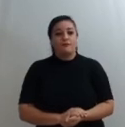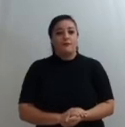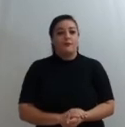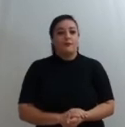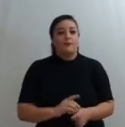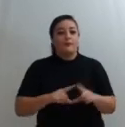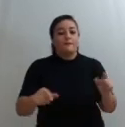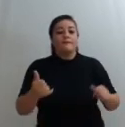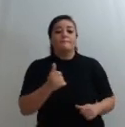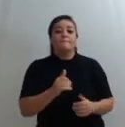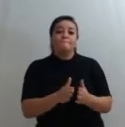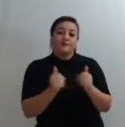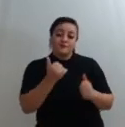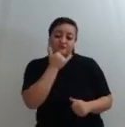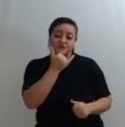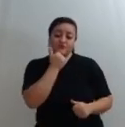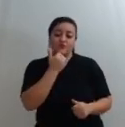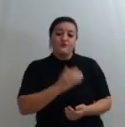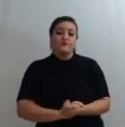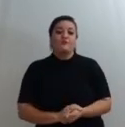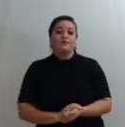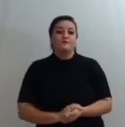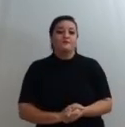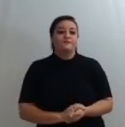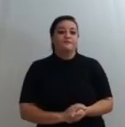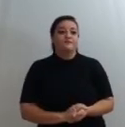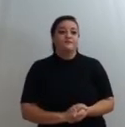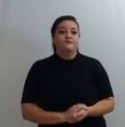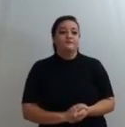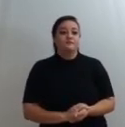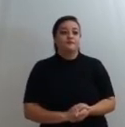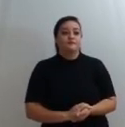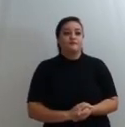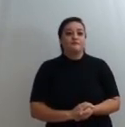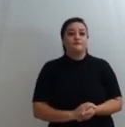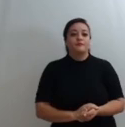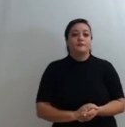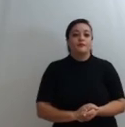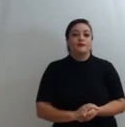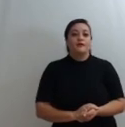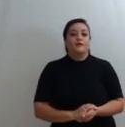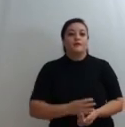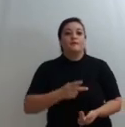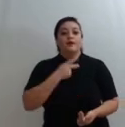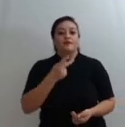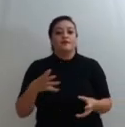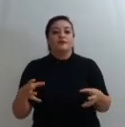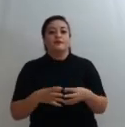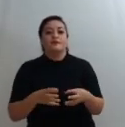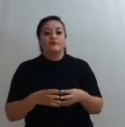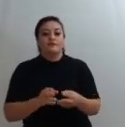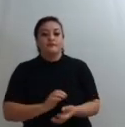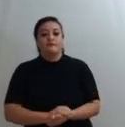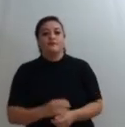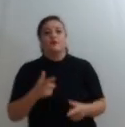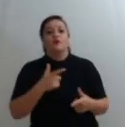para trazer a essa egrégia turma. O caso trazido a este